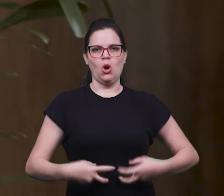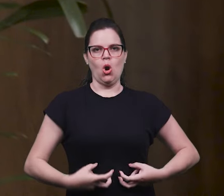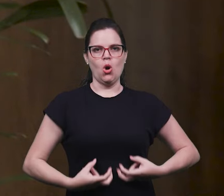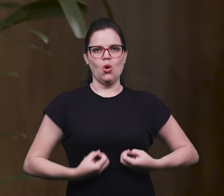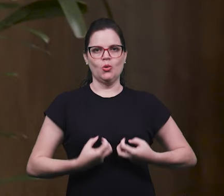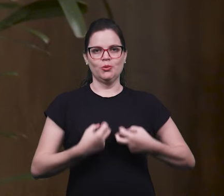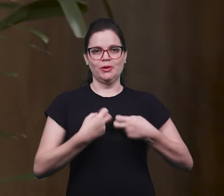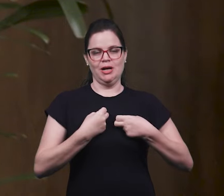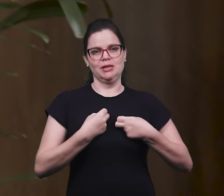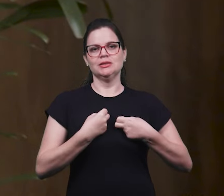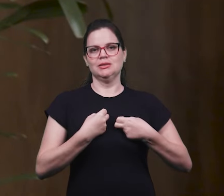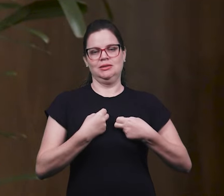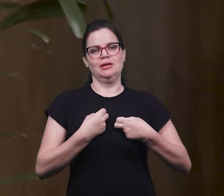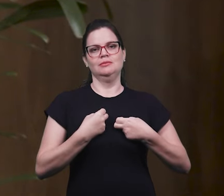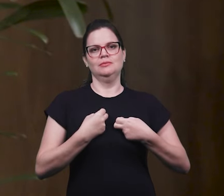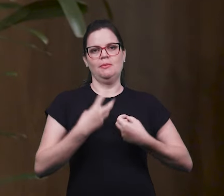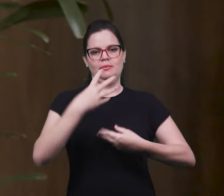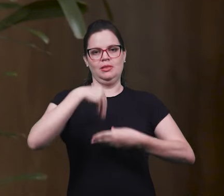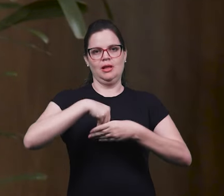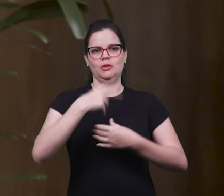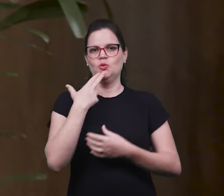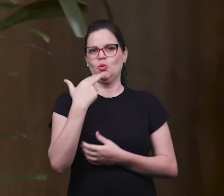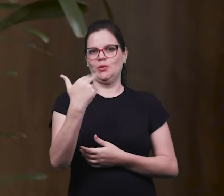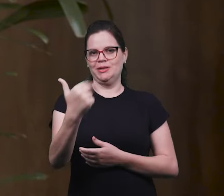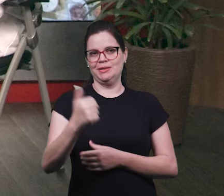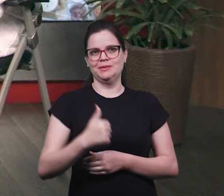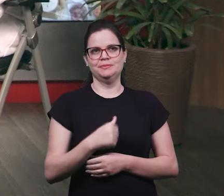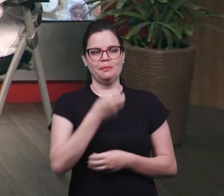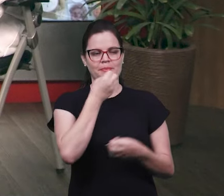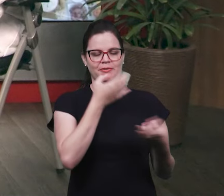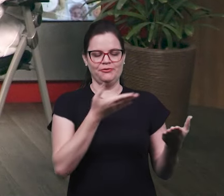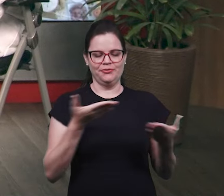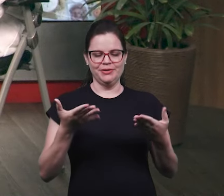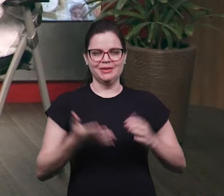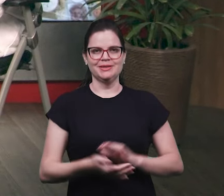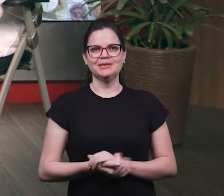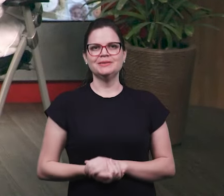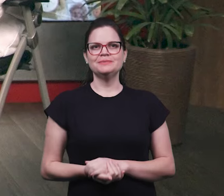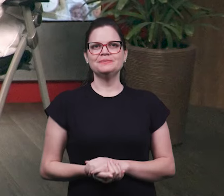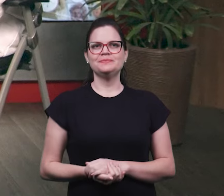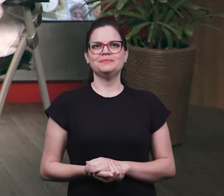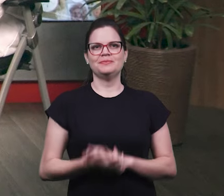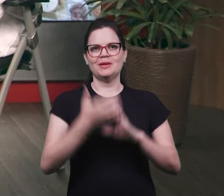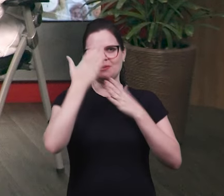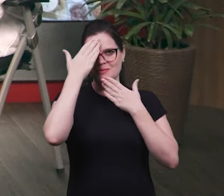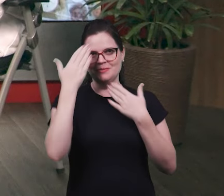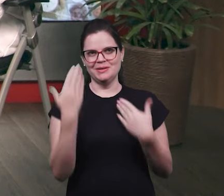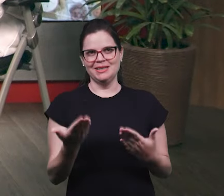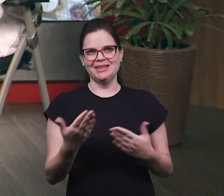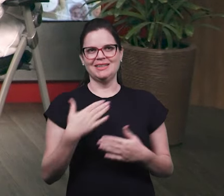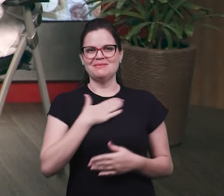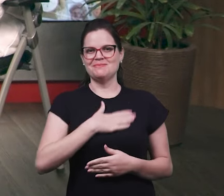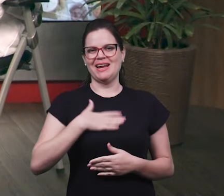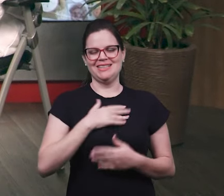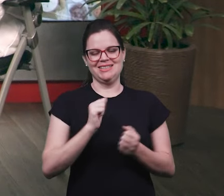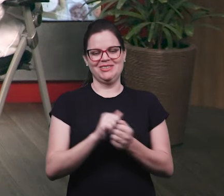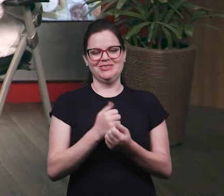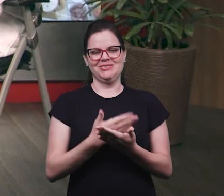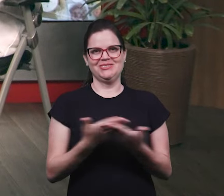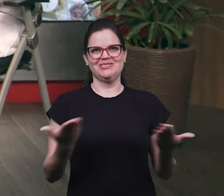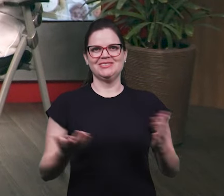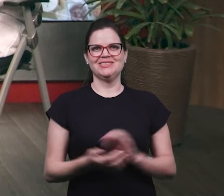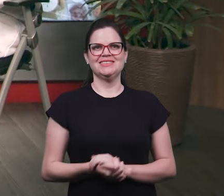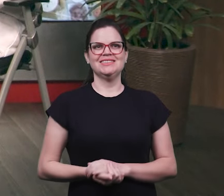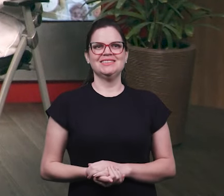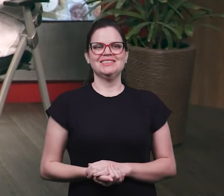Oncologia e a nutrição seja muito bem-vinda gislan ao nosso programa obrigada um prazer estar aqui